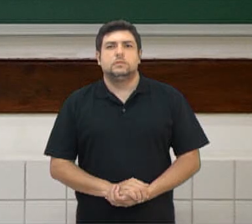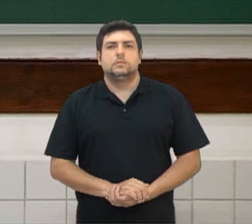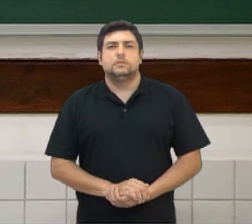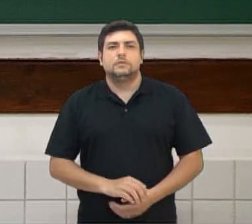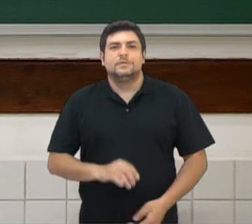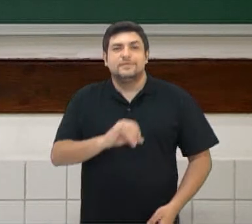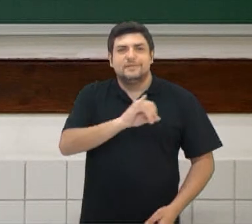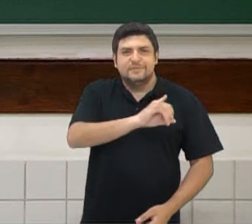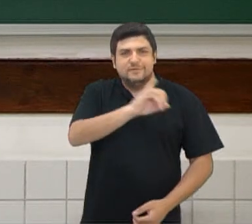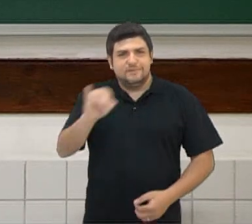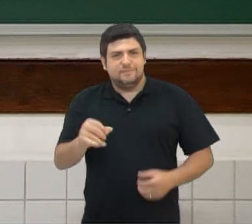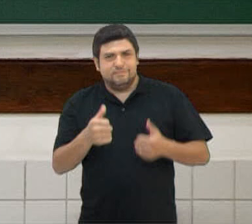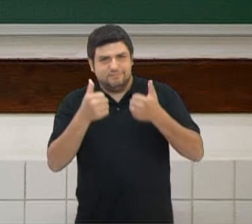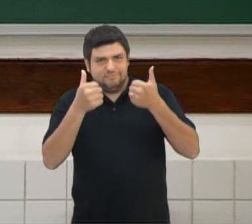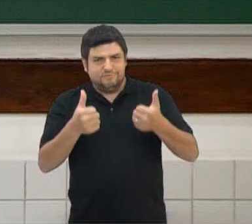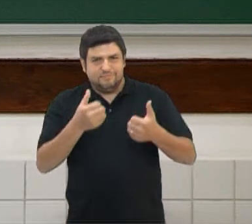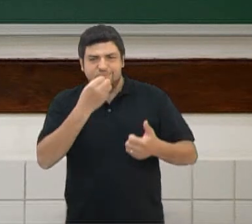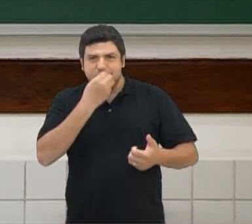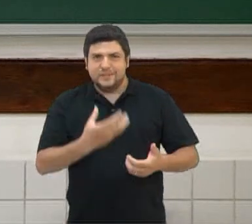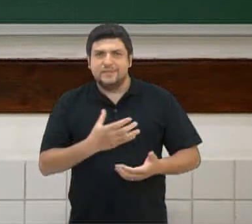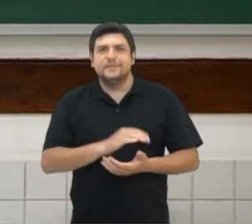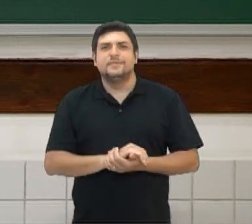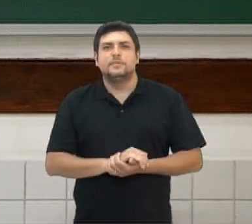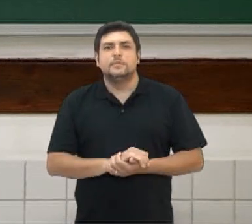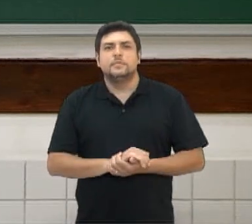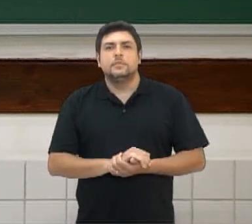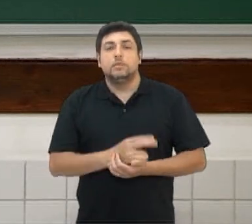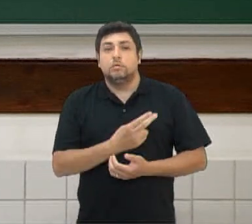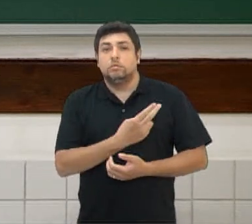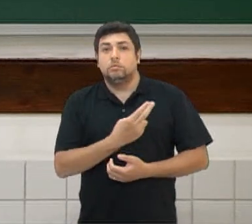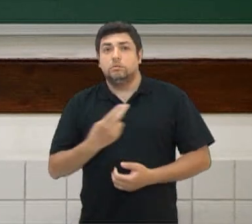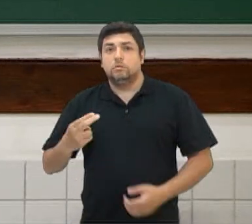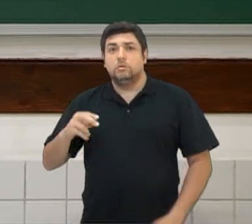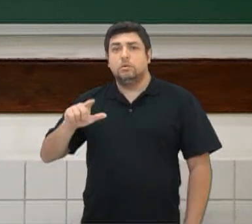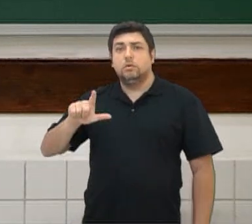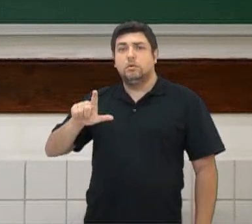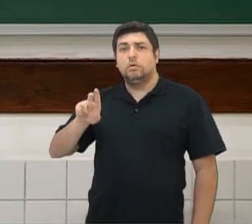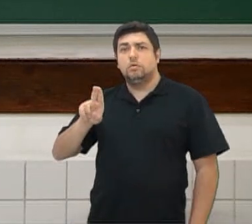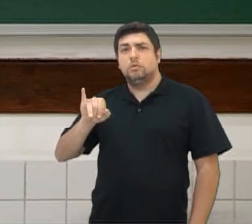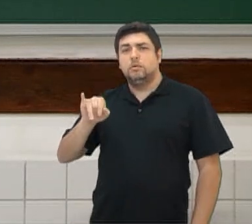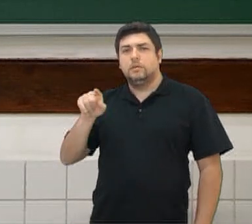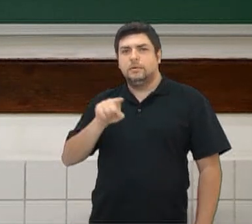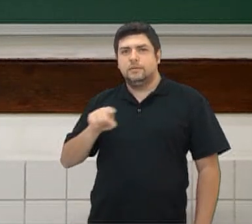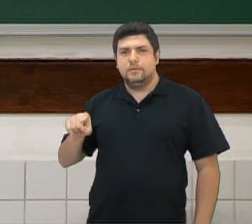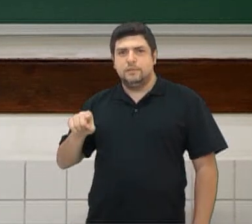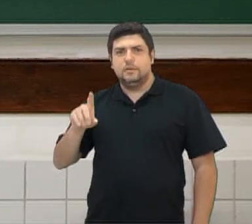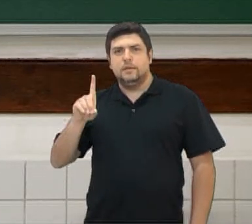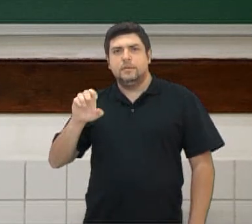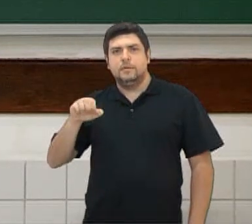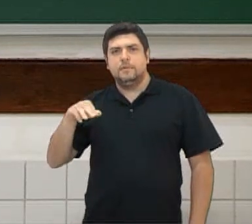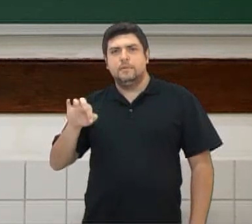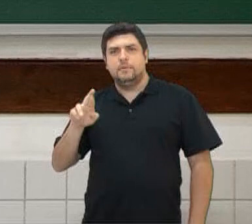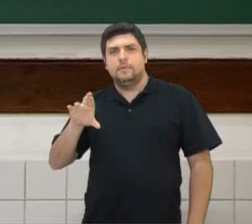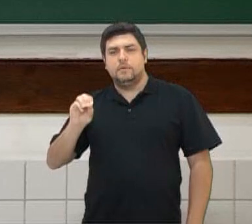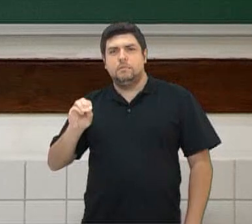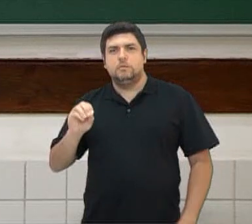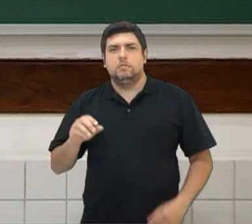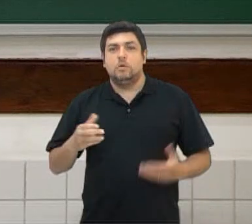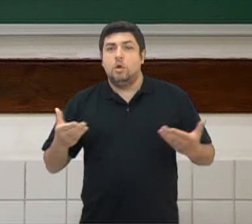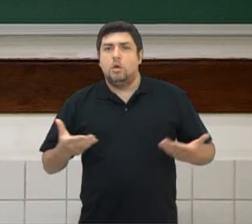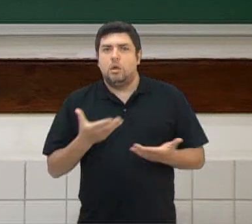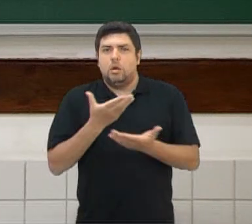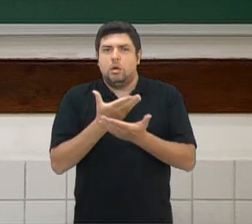Olá, alunos, tudo bem? Quem fala aqui é o professor Dr. Luiz Demétrio e hoje vamos para mais uma aula